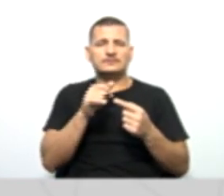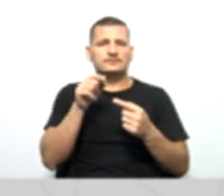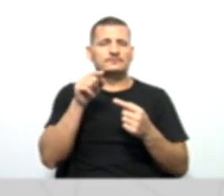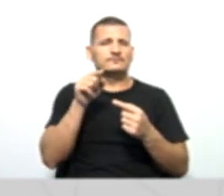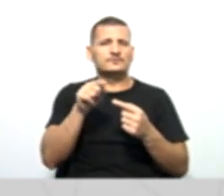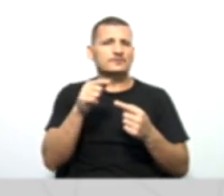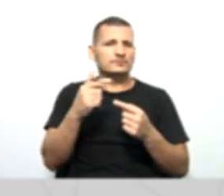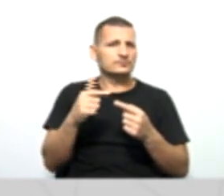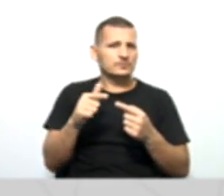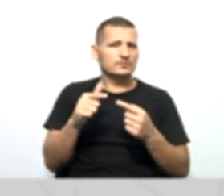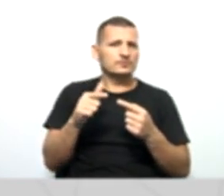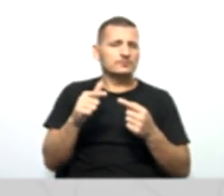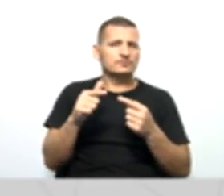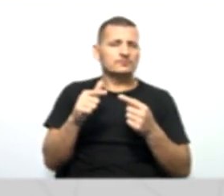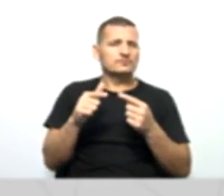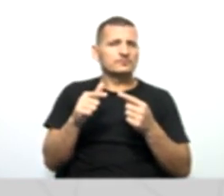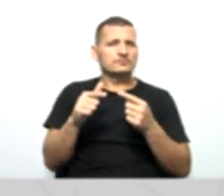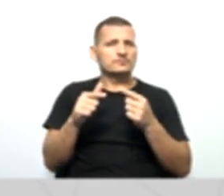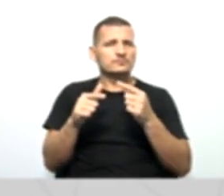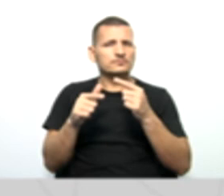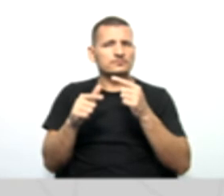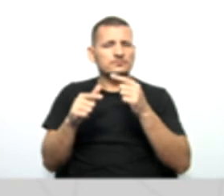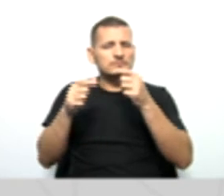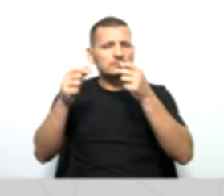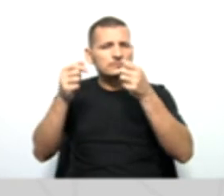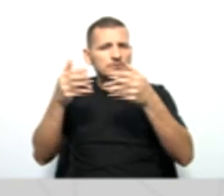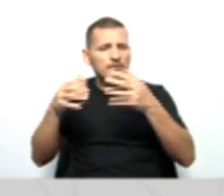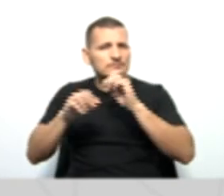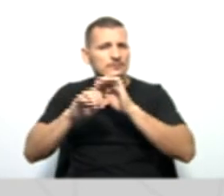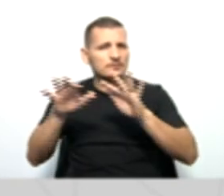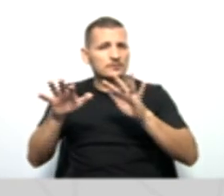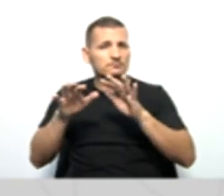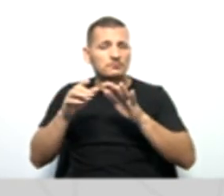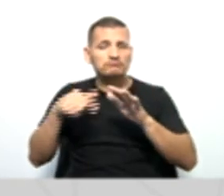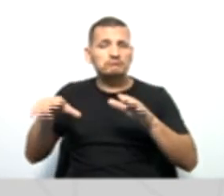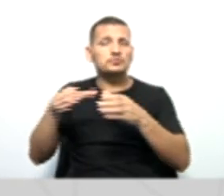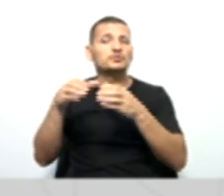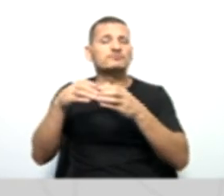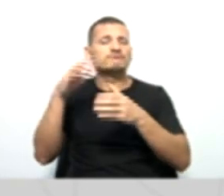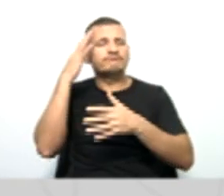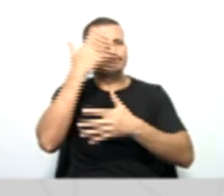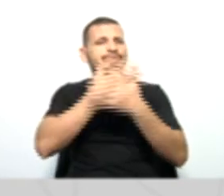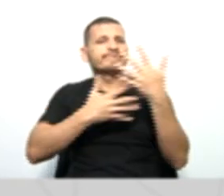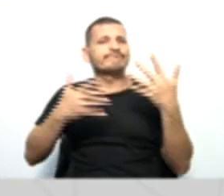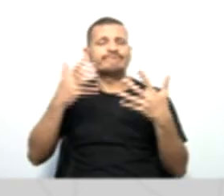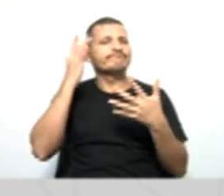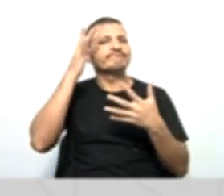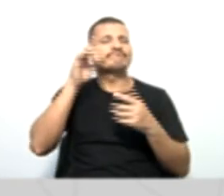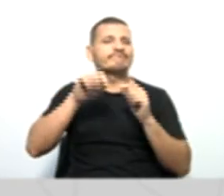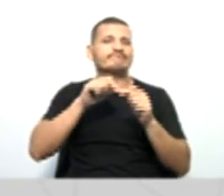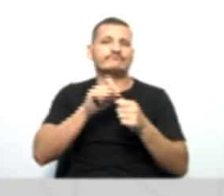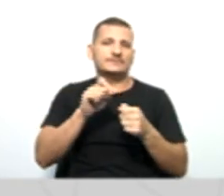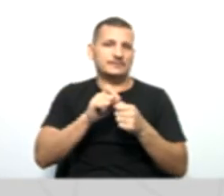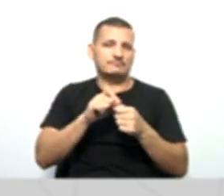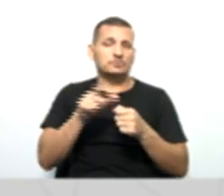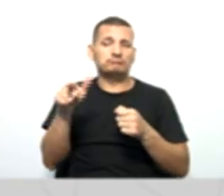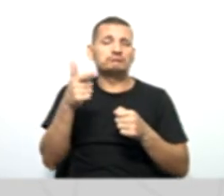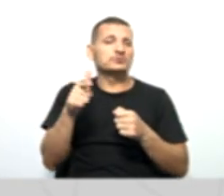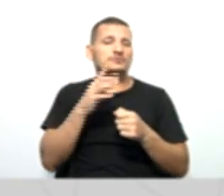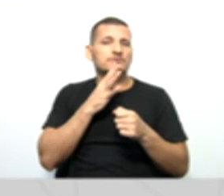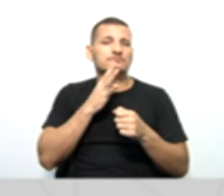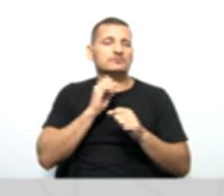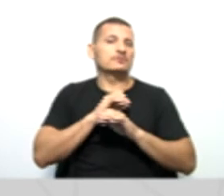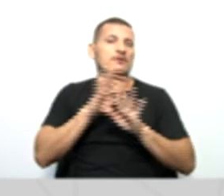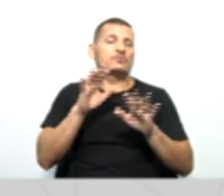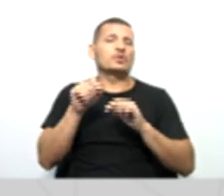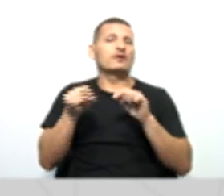a própria equipe vai estar trabalhando sem saber o que tem que fazer, né? Ela não sabe, não tem conhecimento claro do que ela tem que executar,